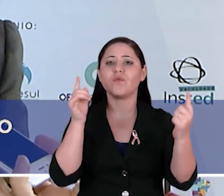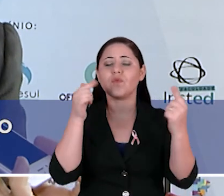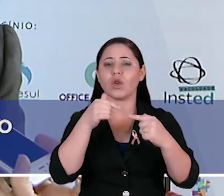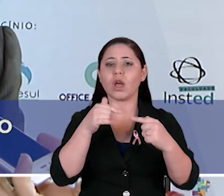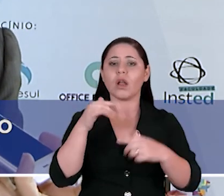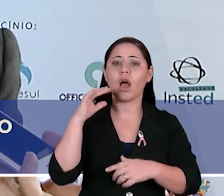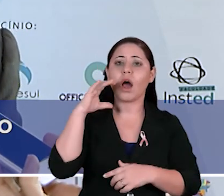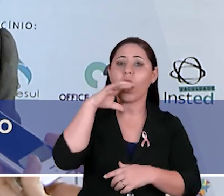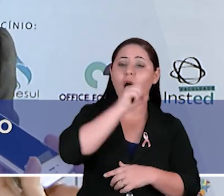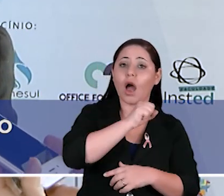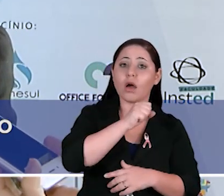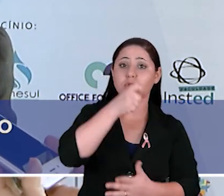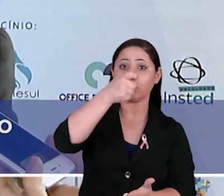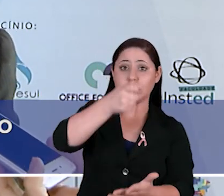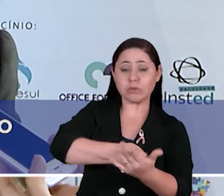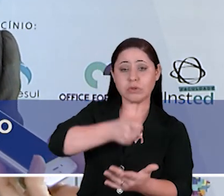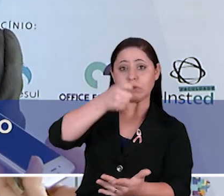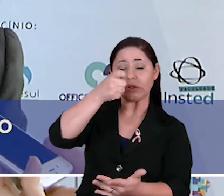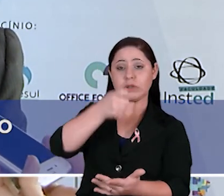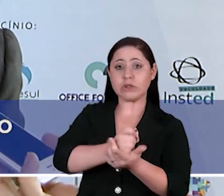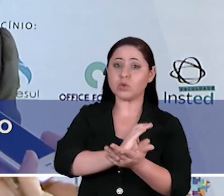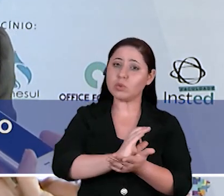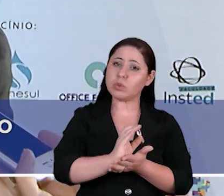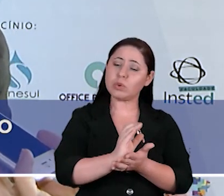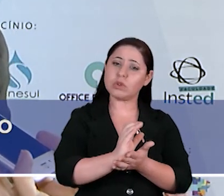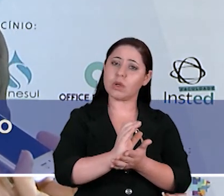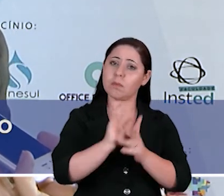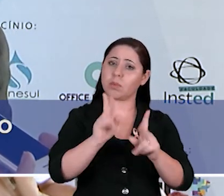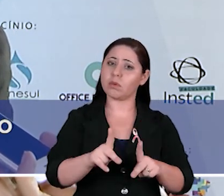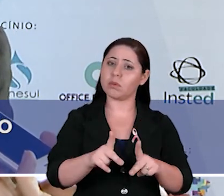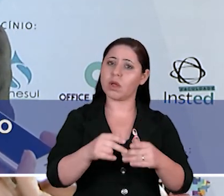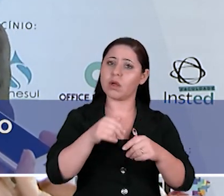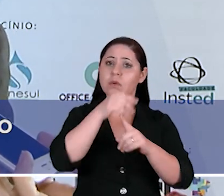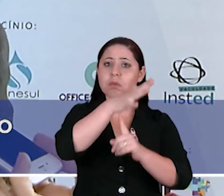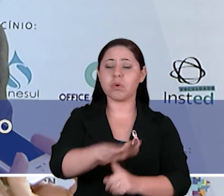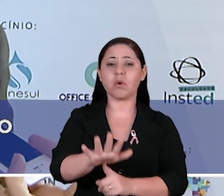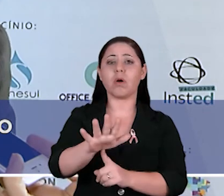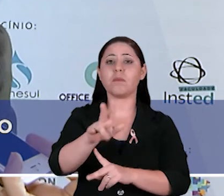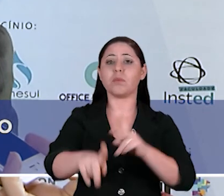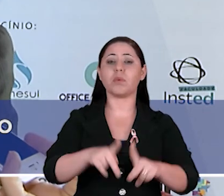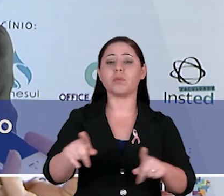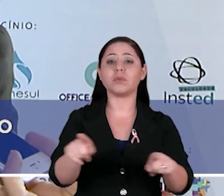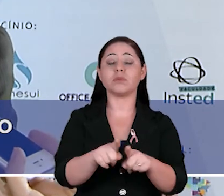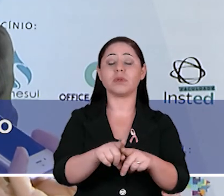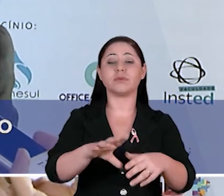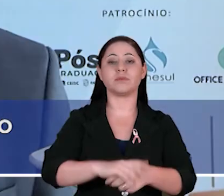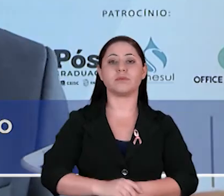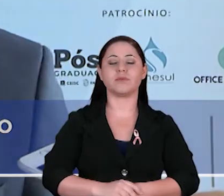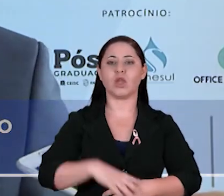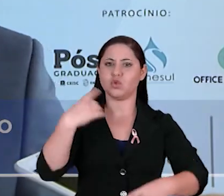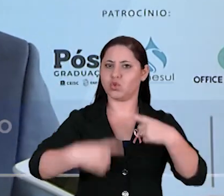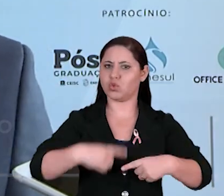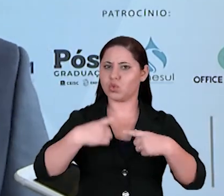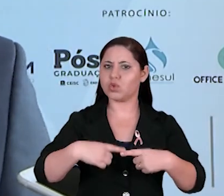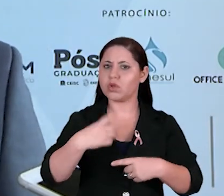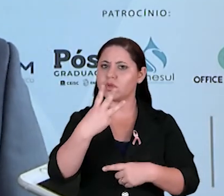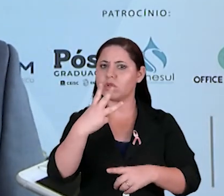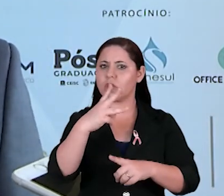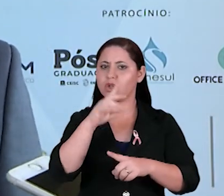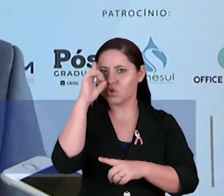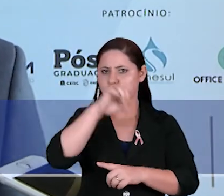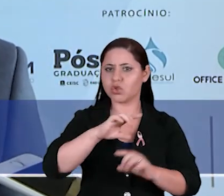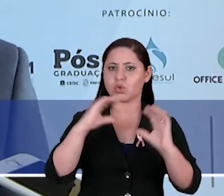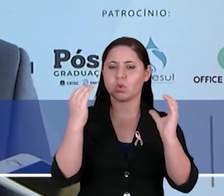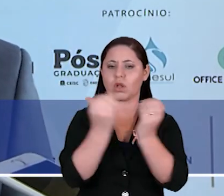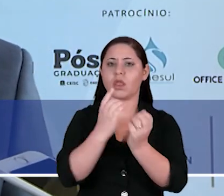iniciativas voltadas à celeridade, eficiência no uso de recursos públicos e disseminá-las, torná-las públicas também. Grandes discussões serão feitas